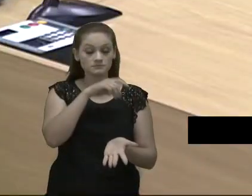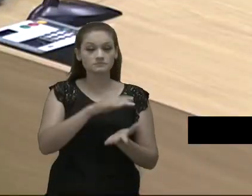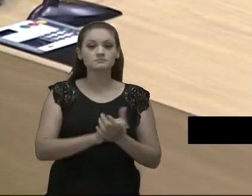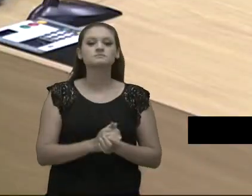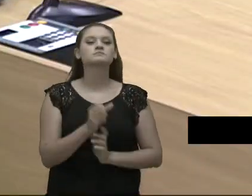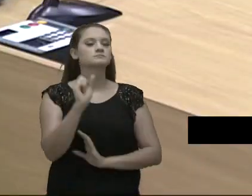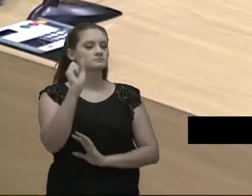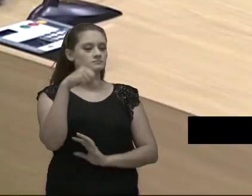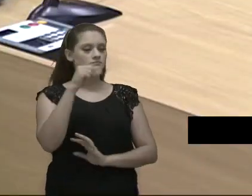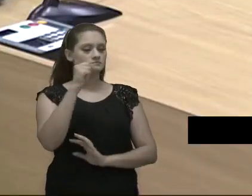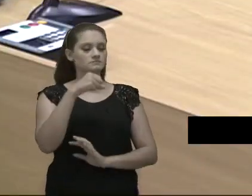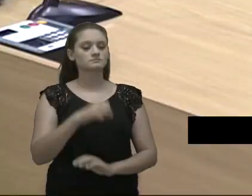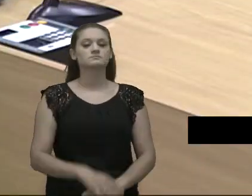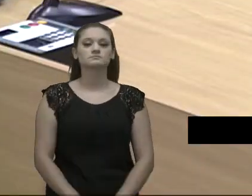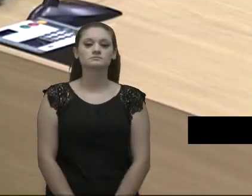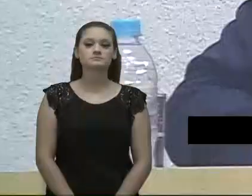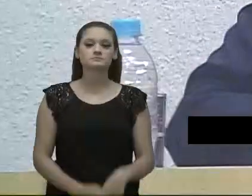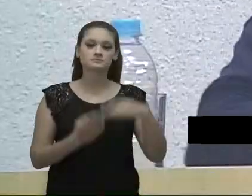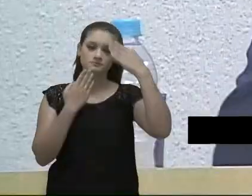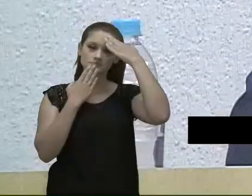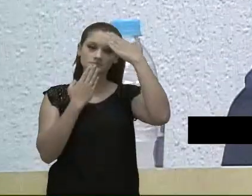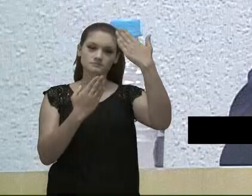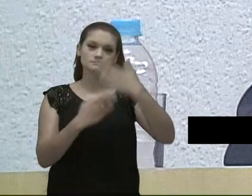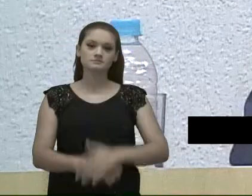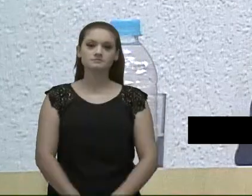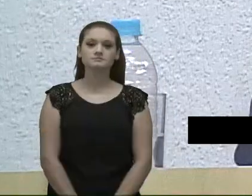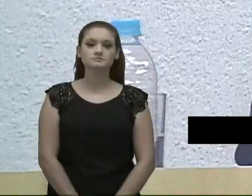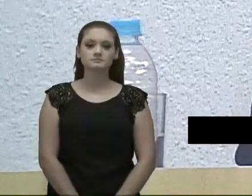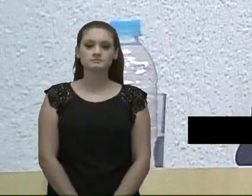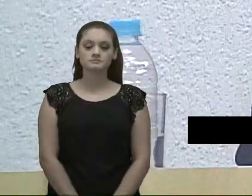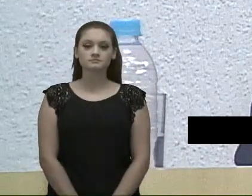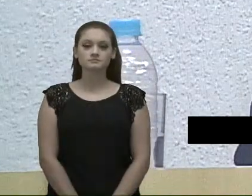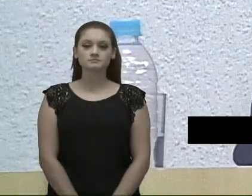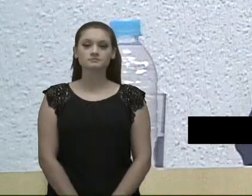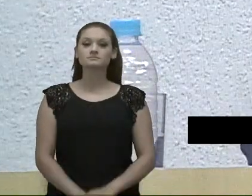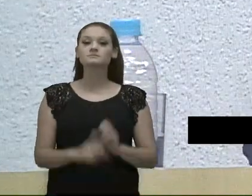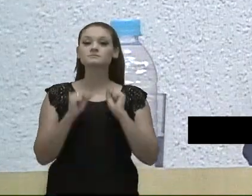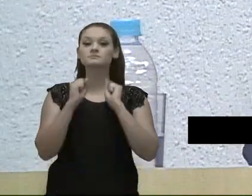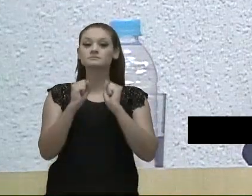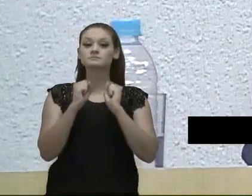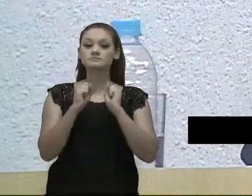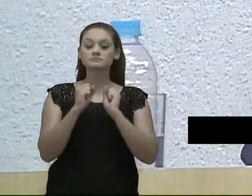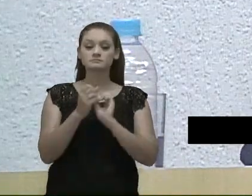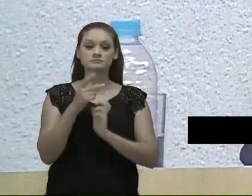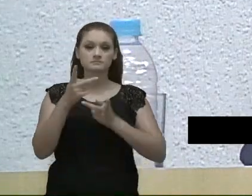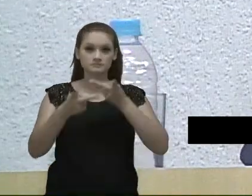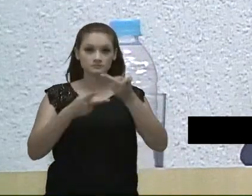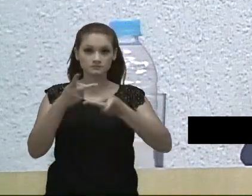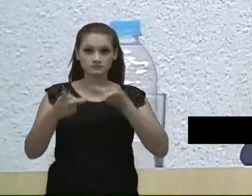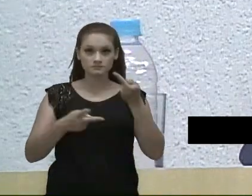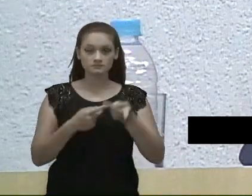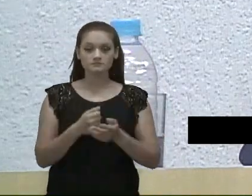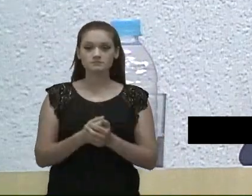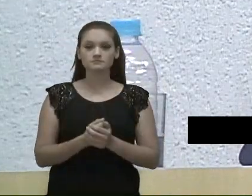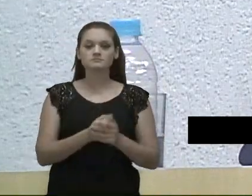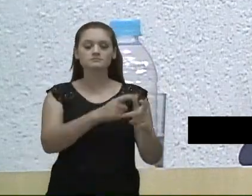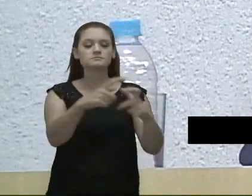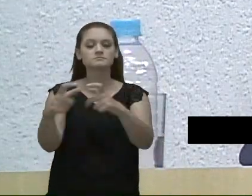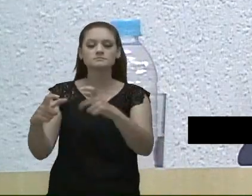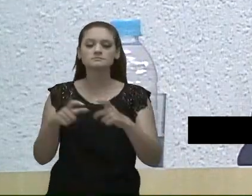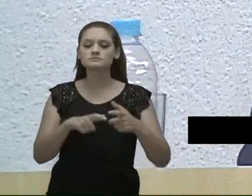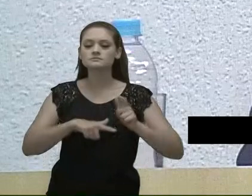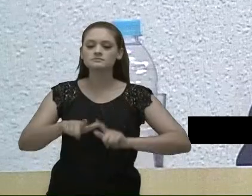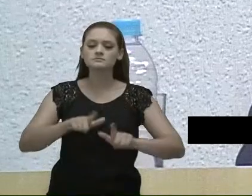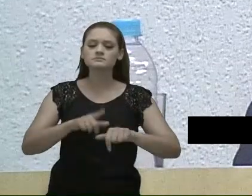senhor. Obrigado. Bom, o senhor poderia informar para a gente em quais locais e horários o senhor